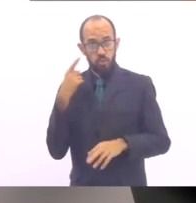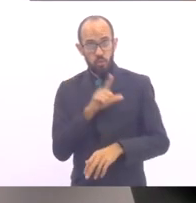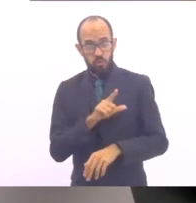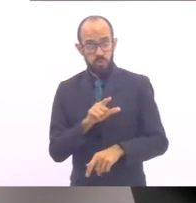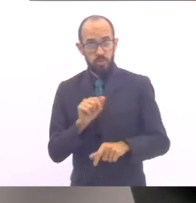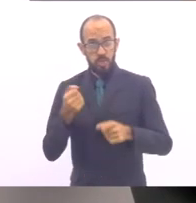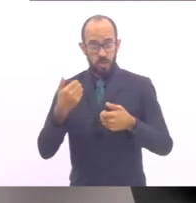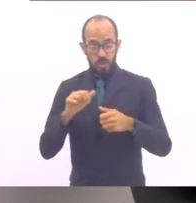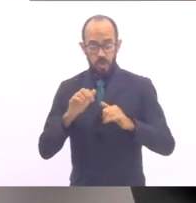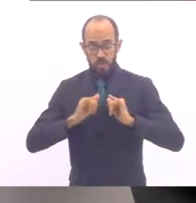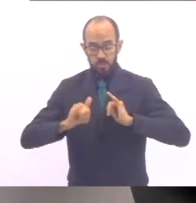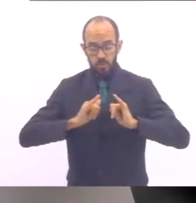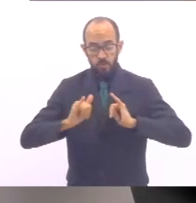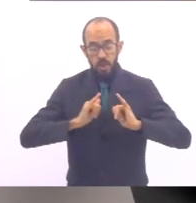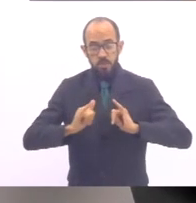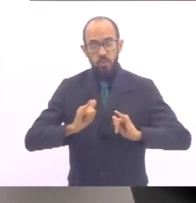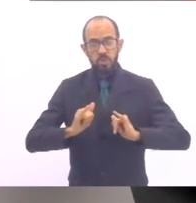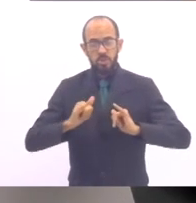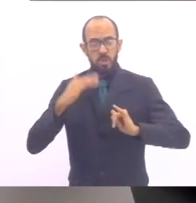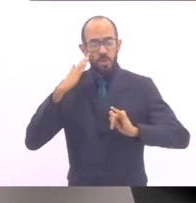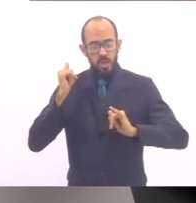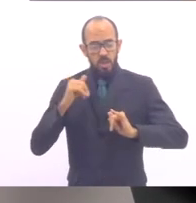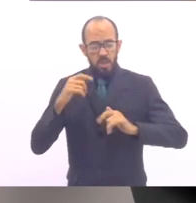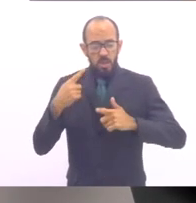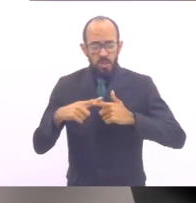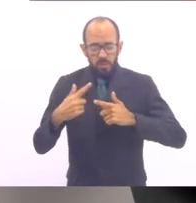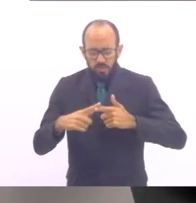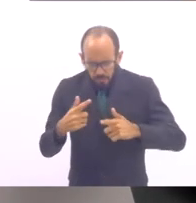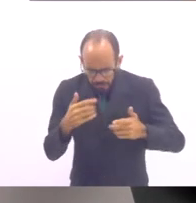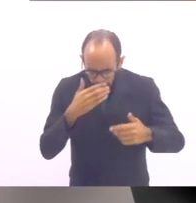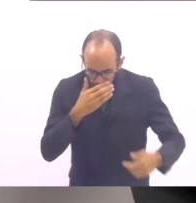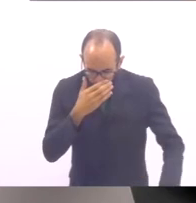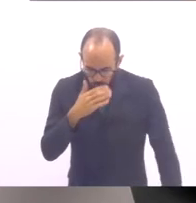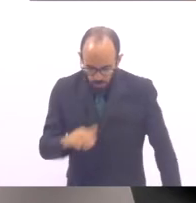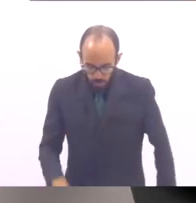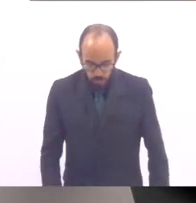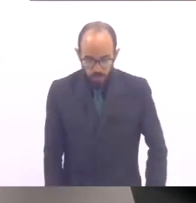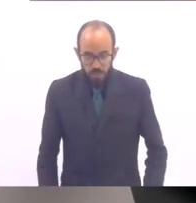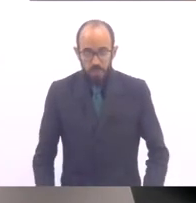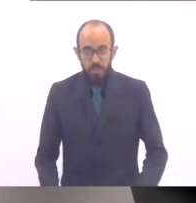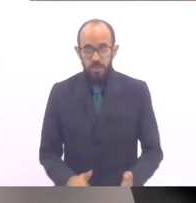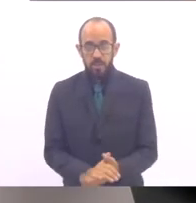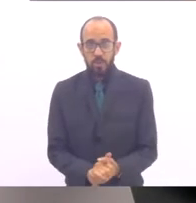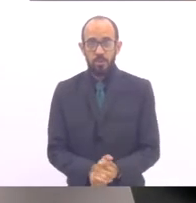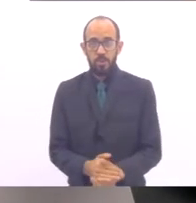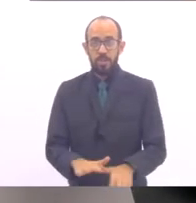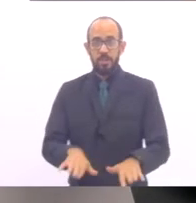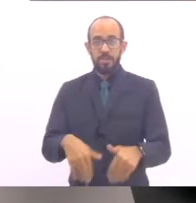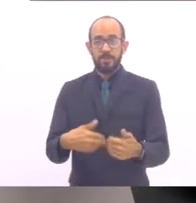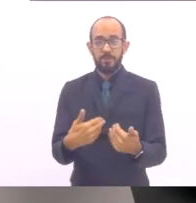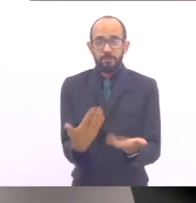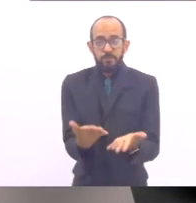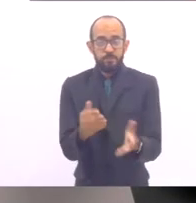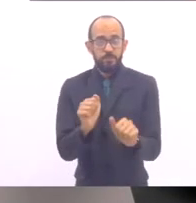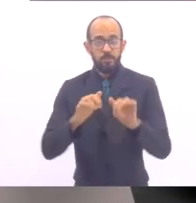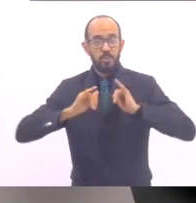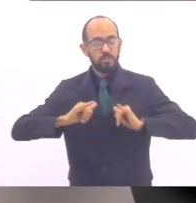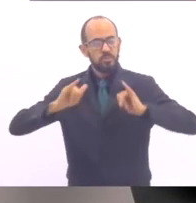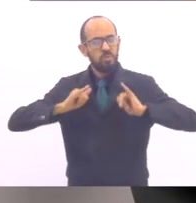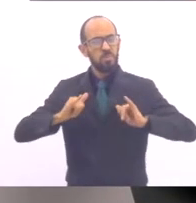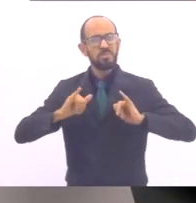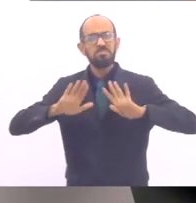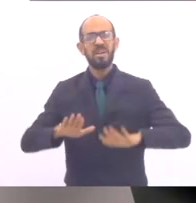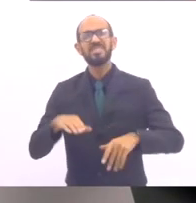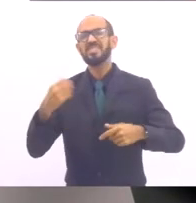de dados qual é esse quantitativo. Porque as que hoje entram no AD e informam, ok, e as que